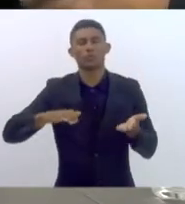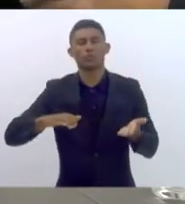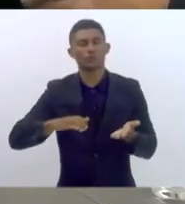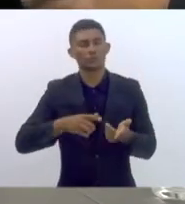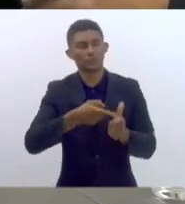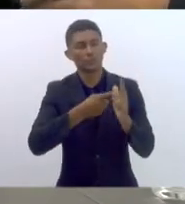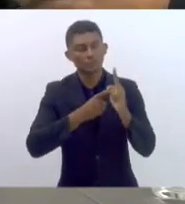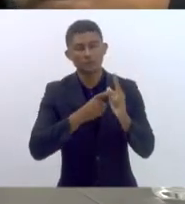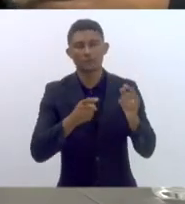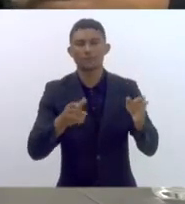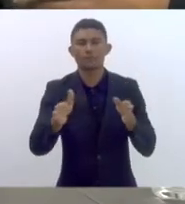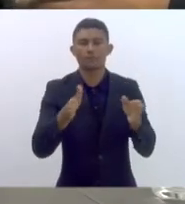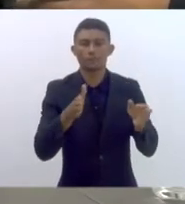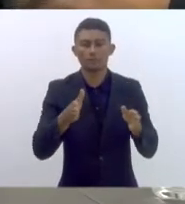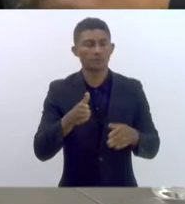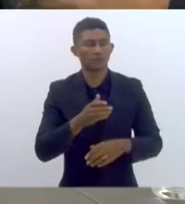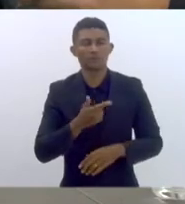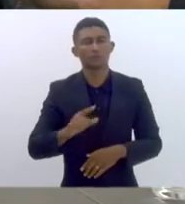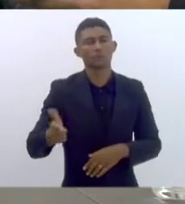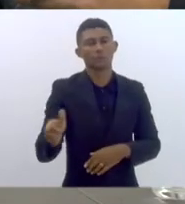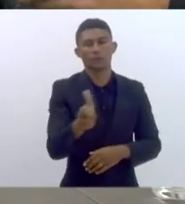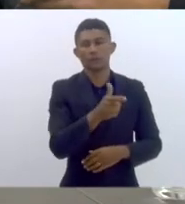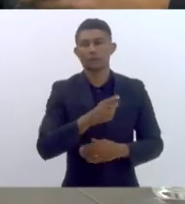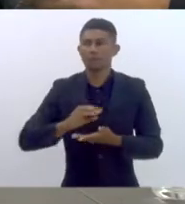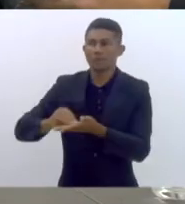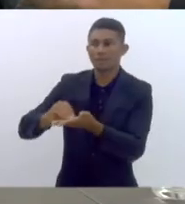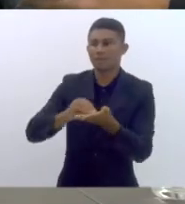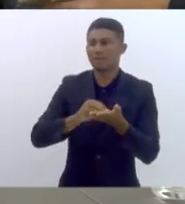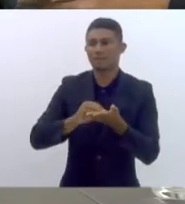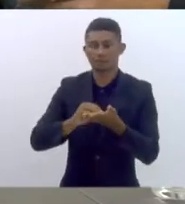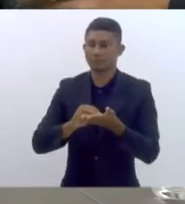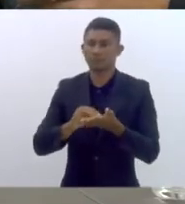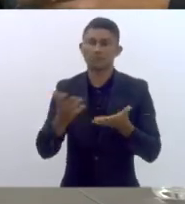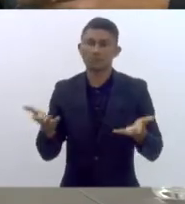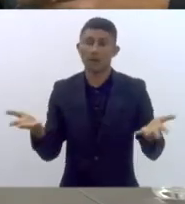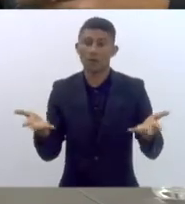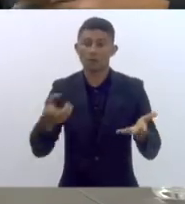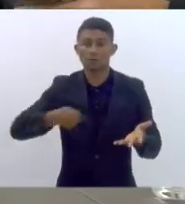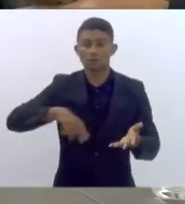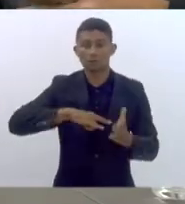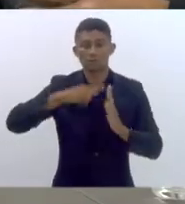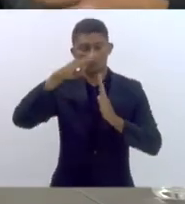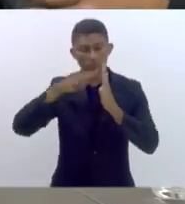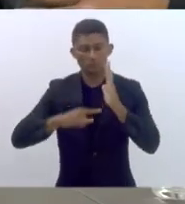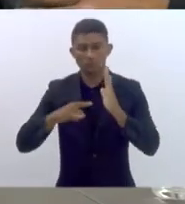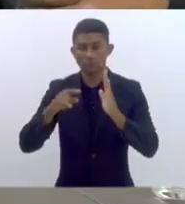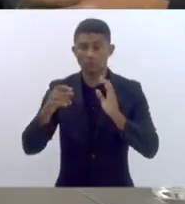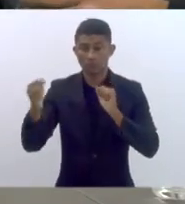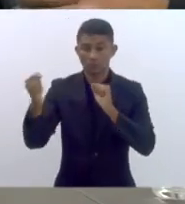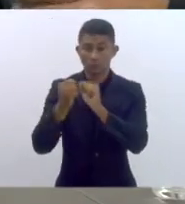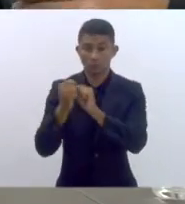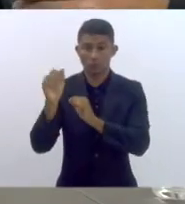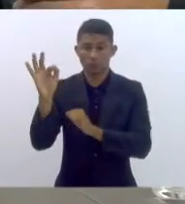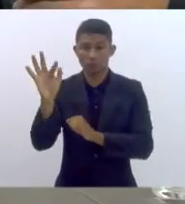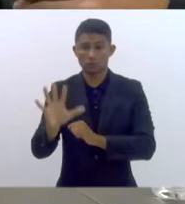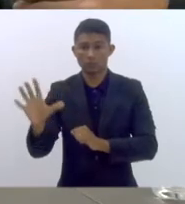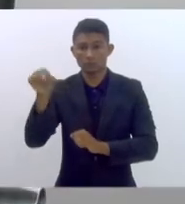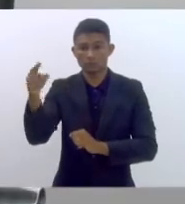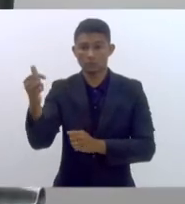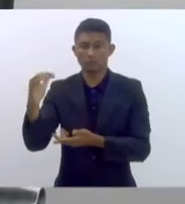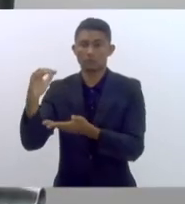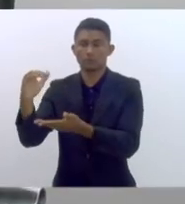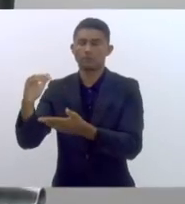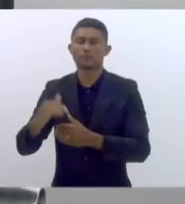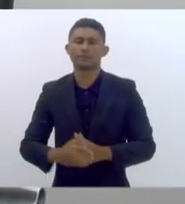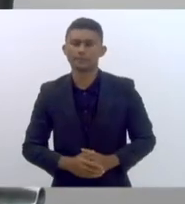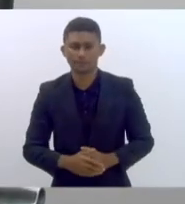liminar, não tem nenhuma inadimplência na dívida. Agora a gente só está homologando isso junto com o Tesouro Nacional. Mas essa inadimplência